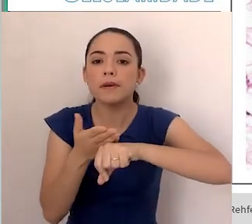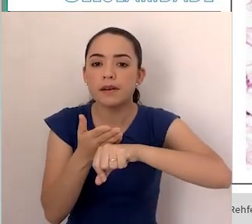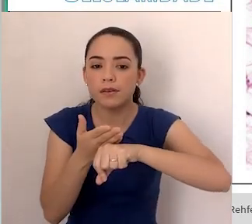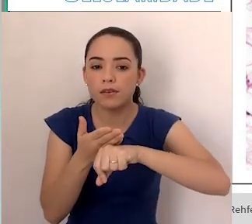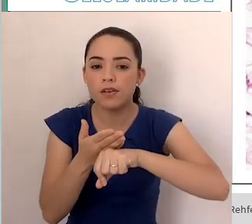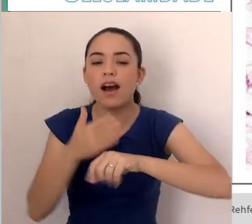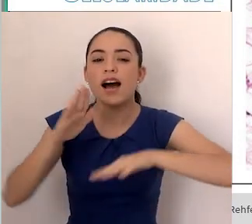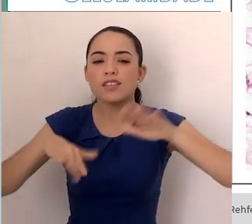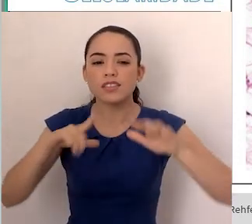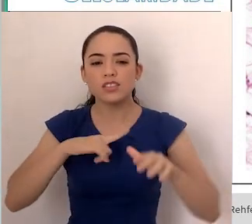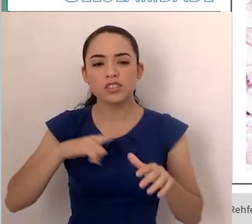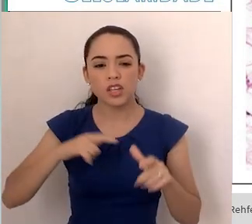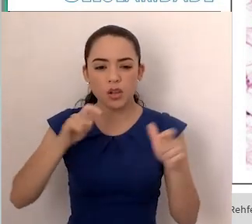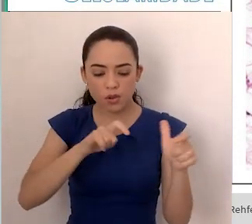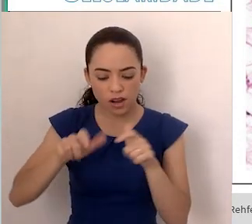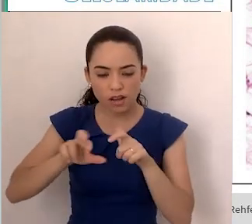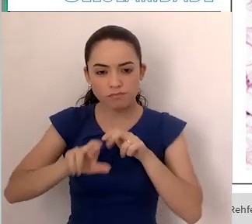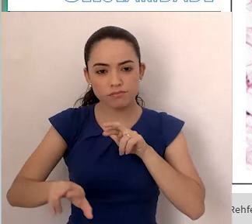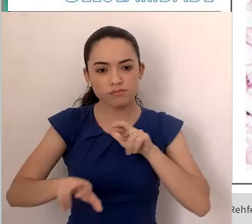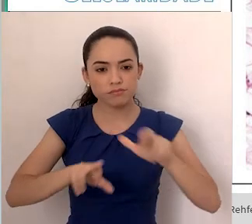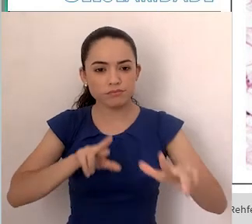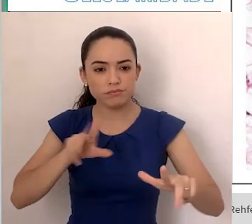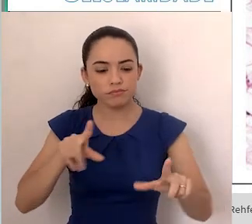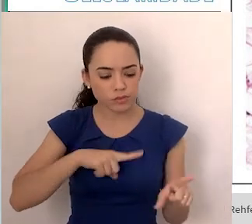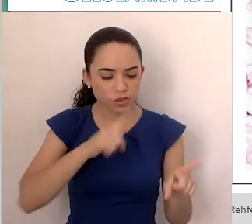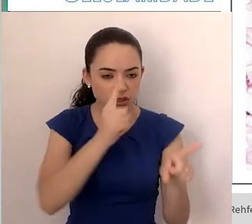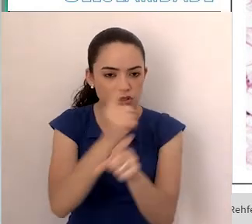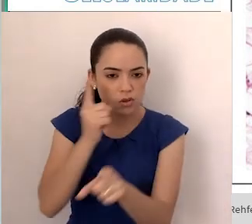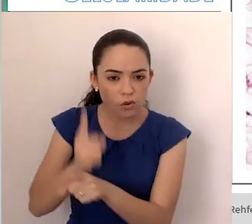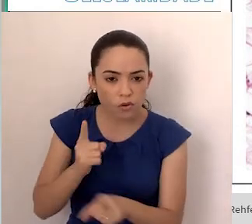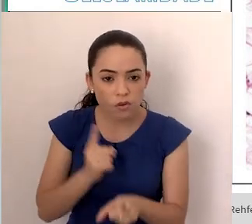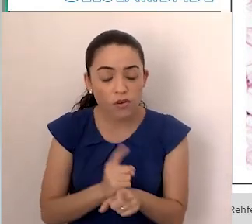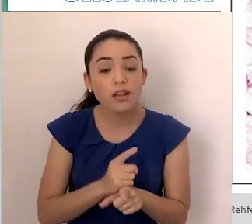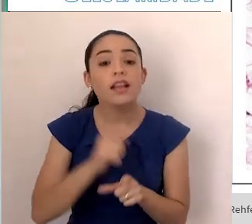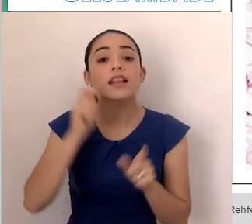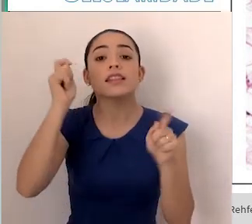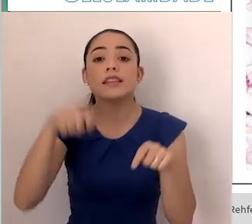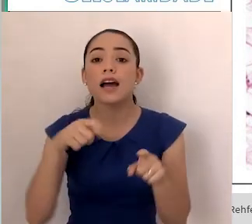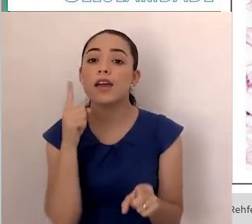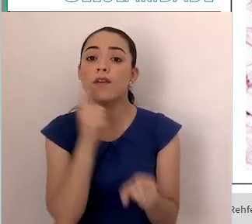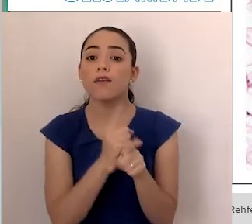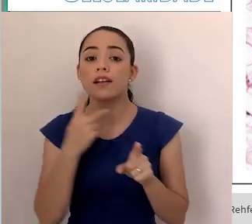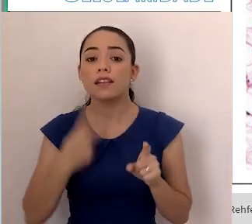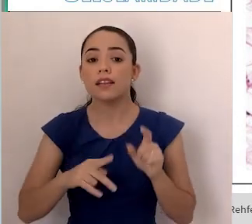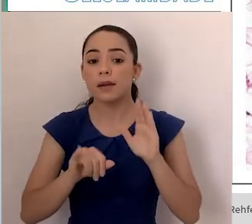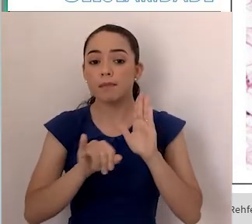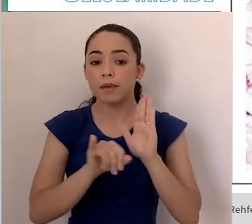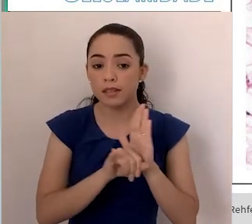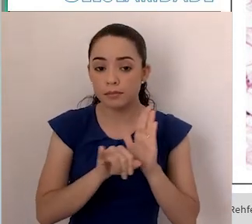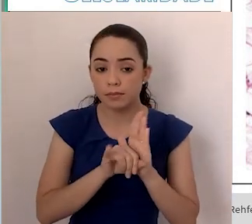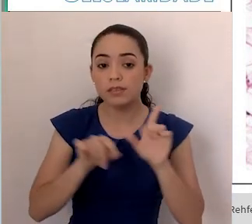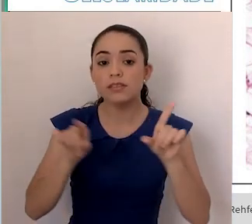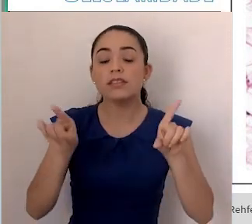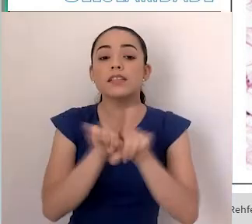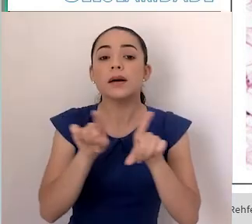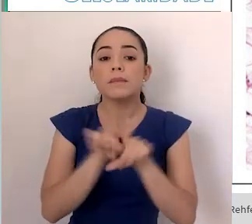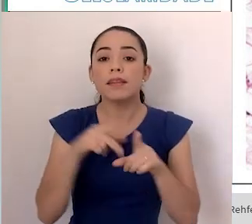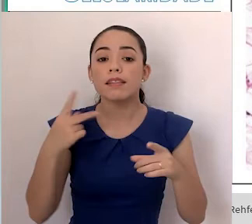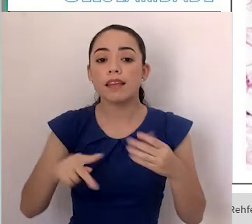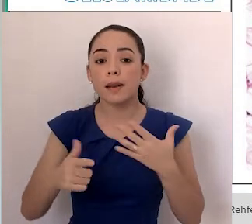tecido heterogêneo e suas diferentes localizações anatômicas determinam sua identidade metabólica e funções